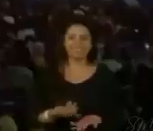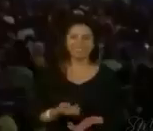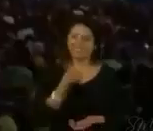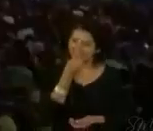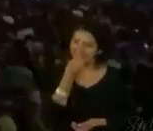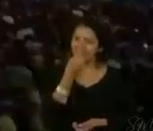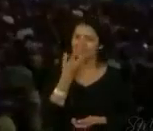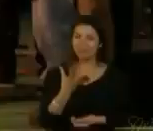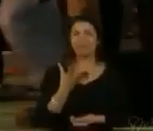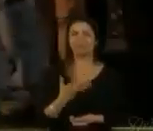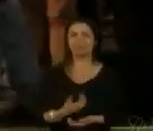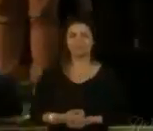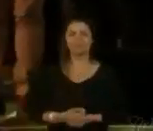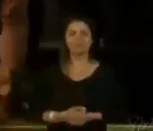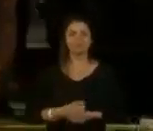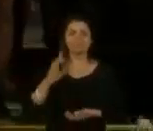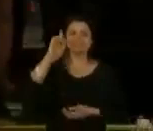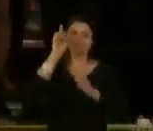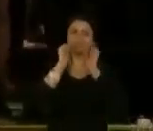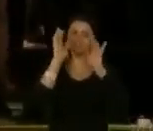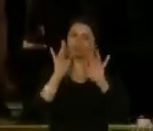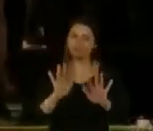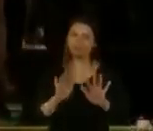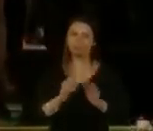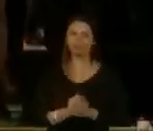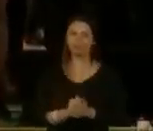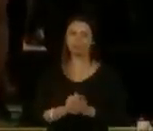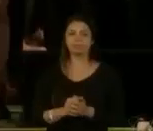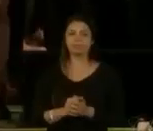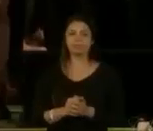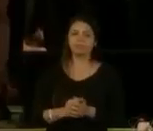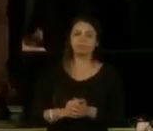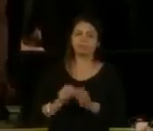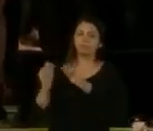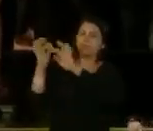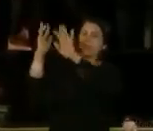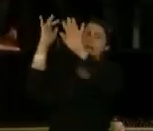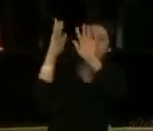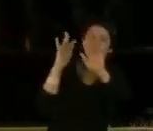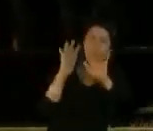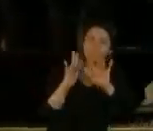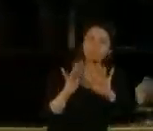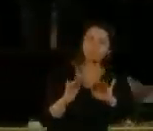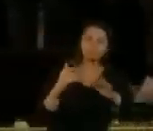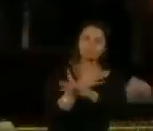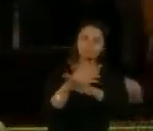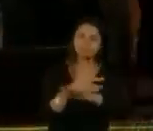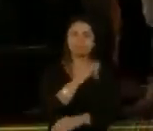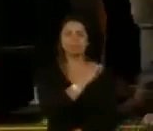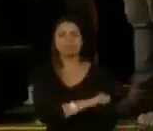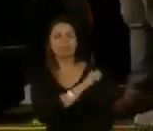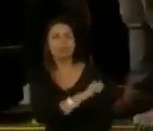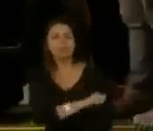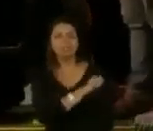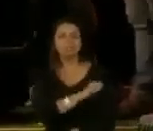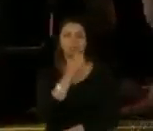muito bom. Que Deus abençoe. Que as bênçãos do Senhor estejam sobre o Rio de Janeiro, sobre o